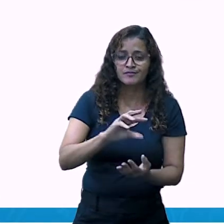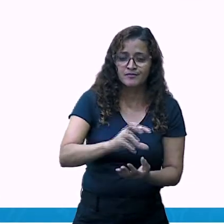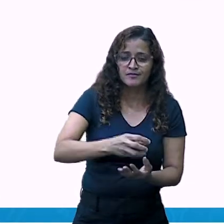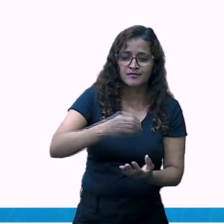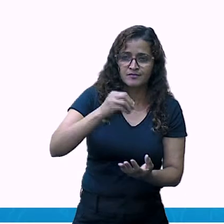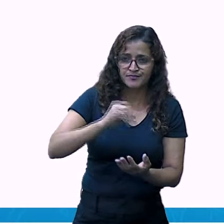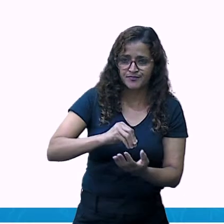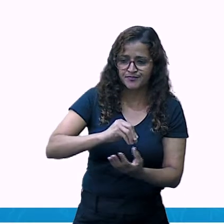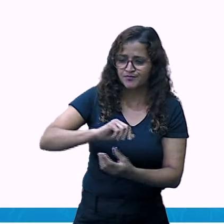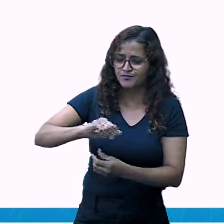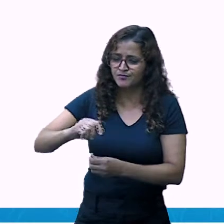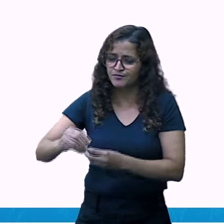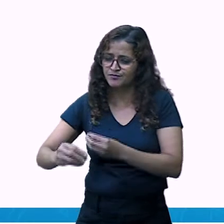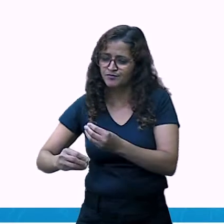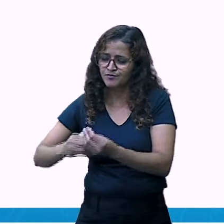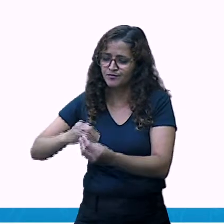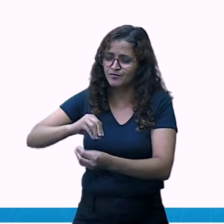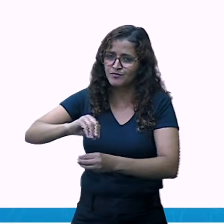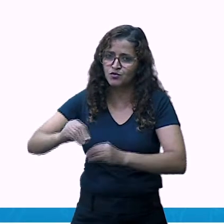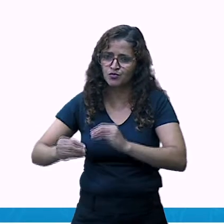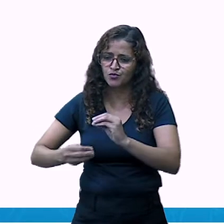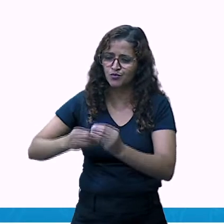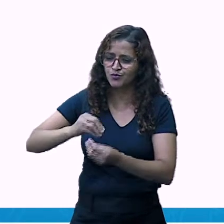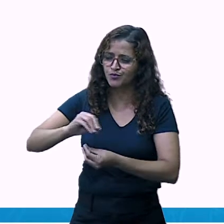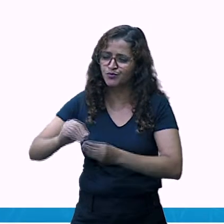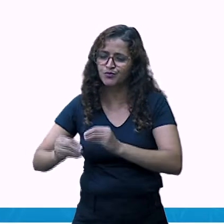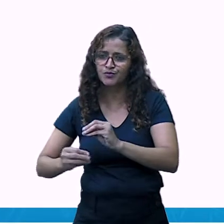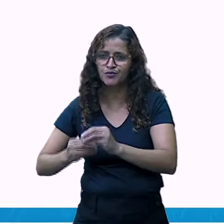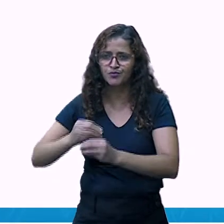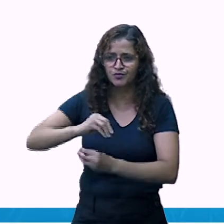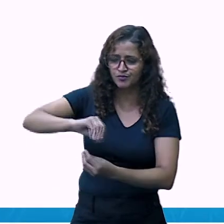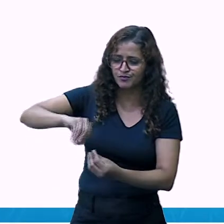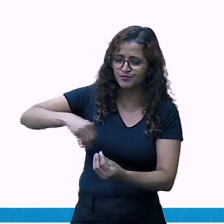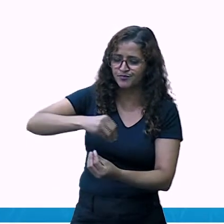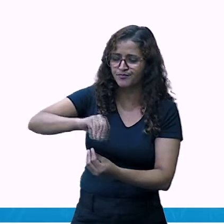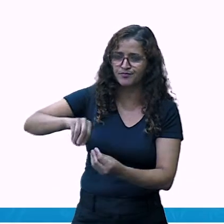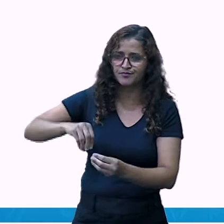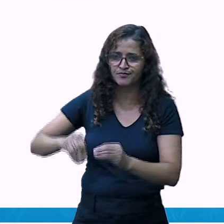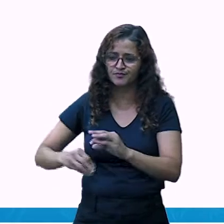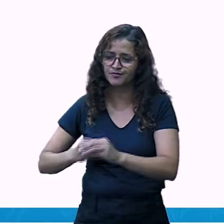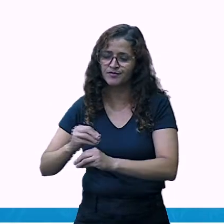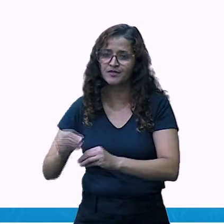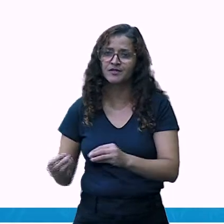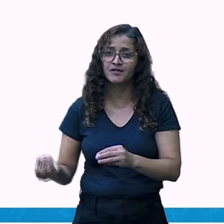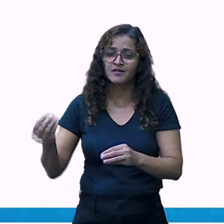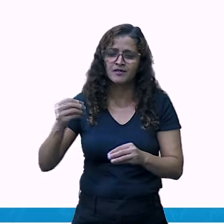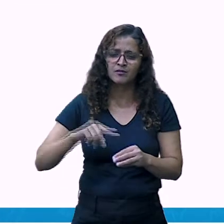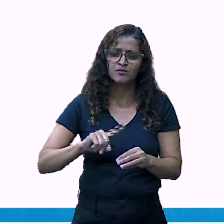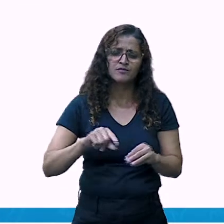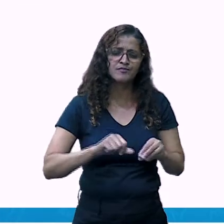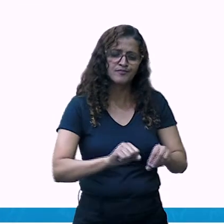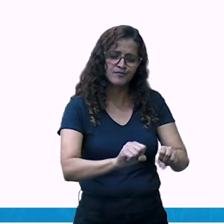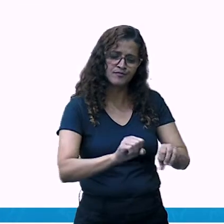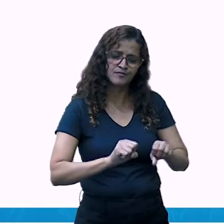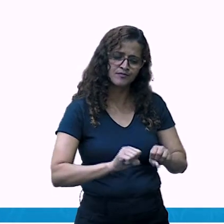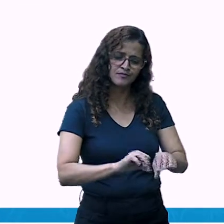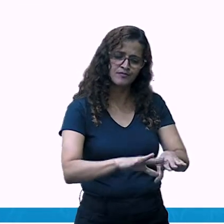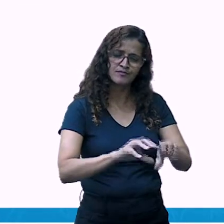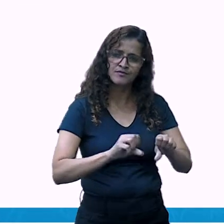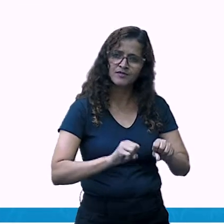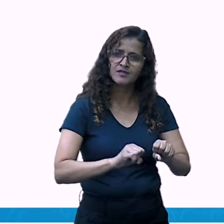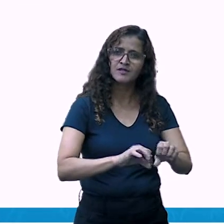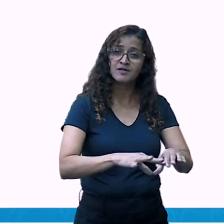é chamado de repouso. Repousando a massa, ela vai fazer o quê? Dobrar